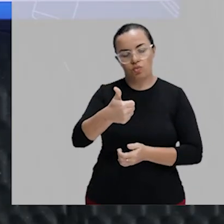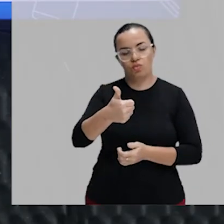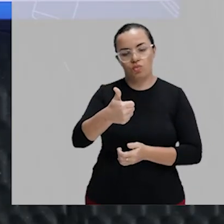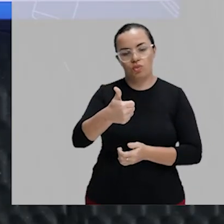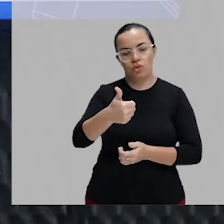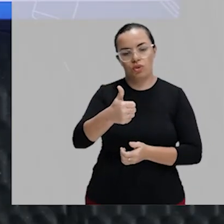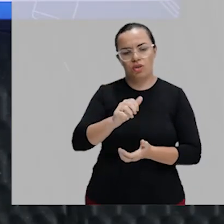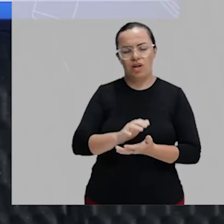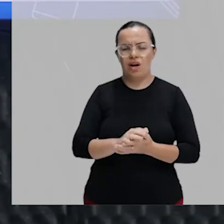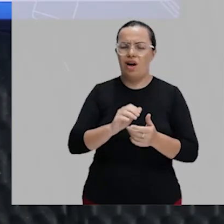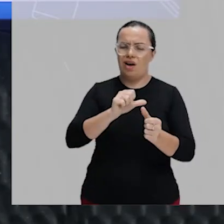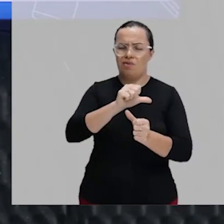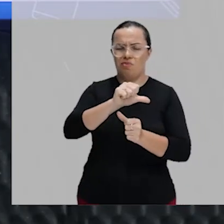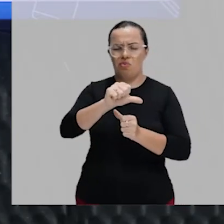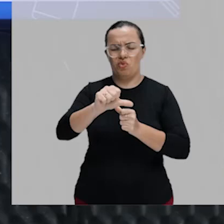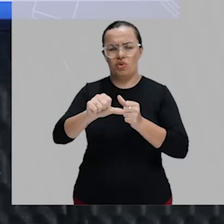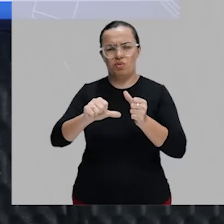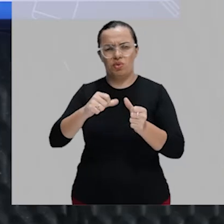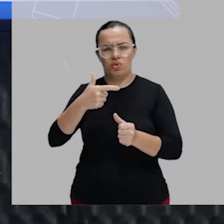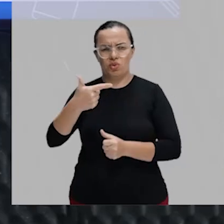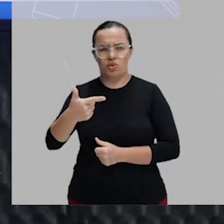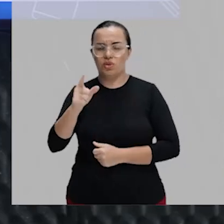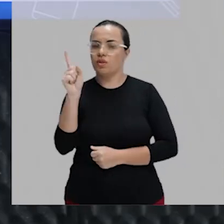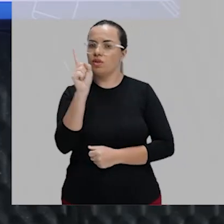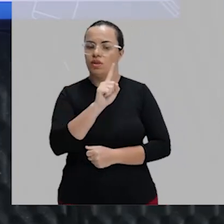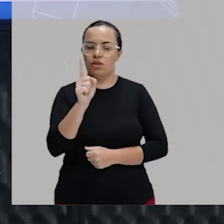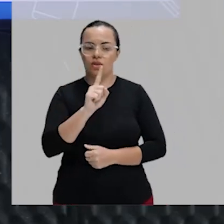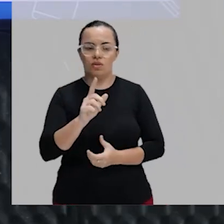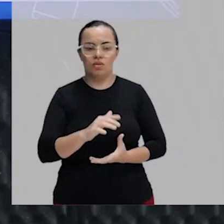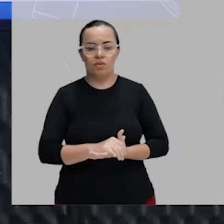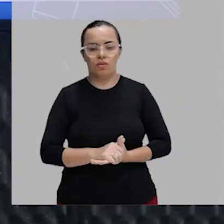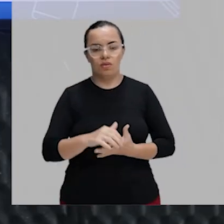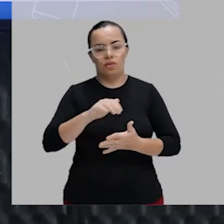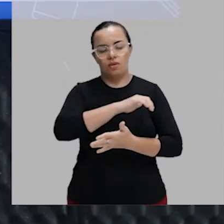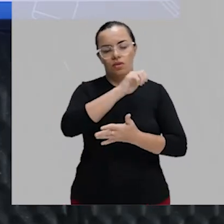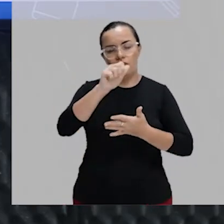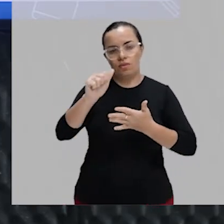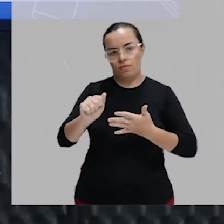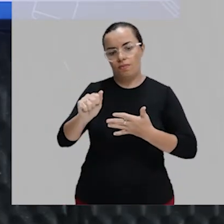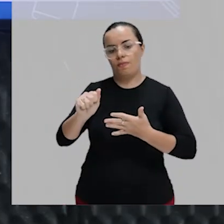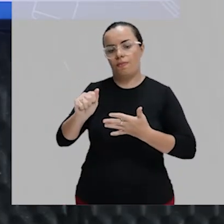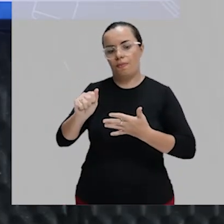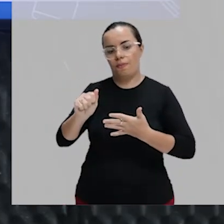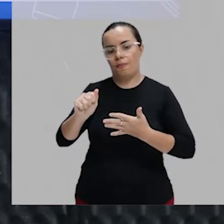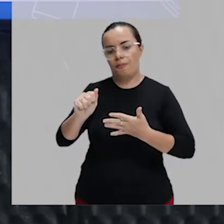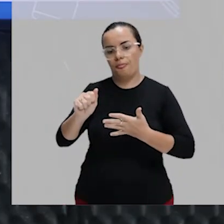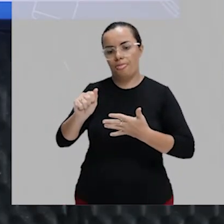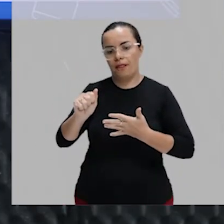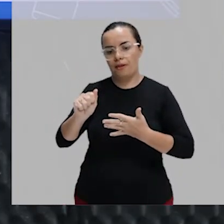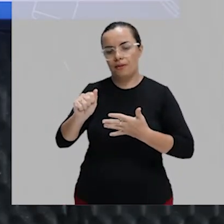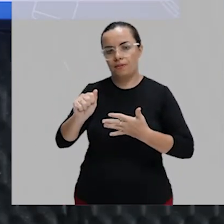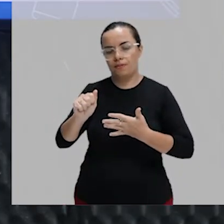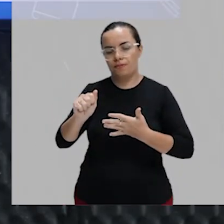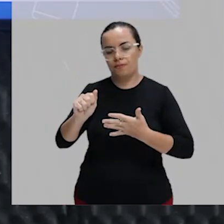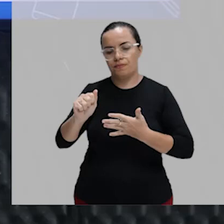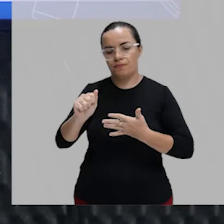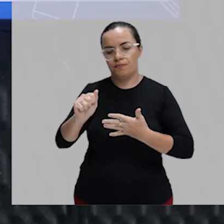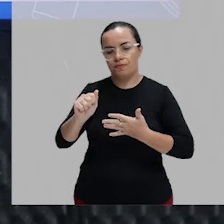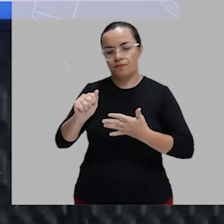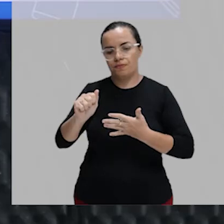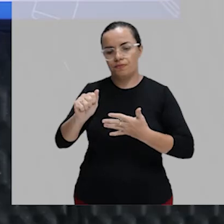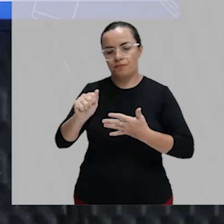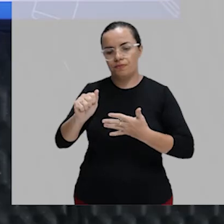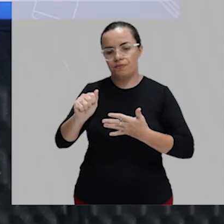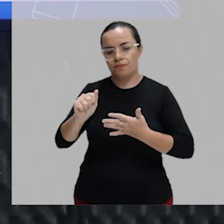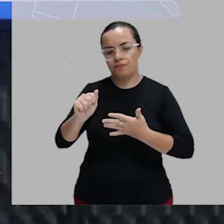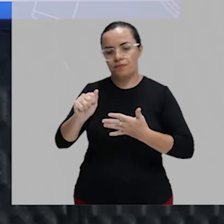2. Será que isso condiz com a letra A? Ocorre falta de substrato 1? Não, vai acumular o